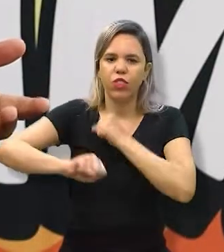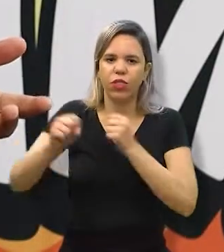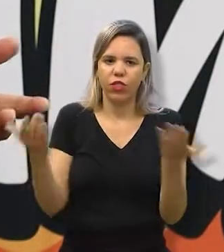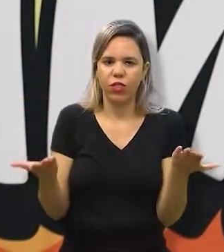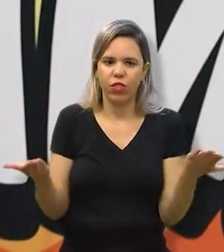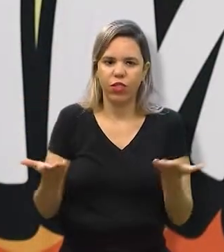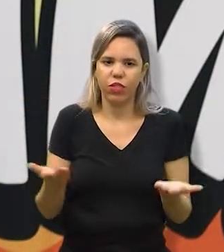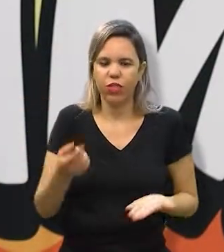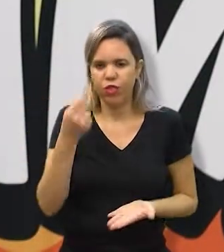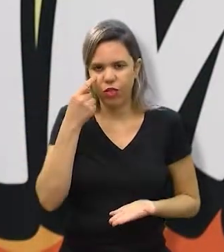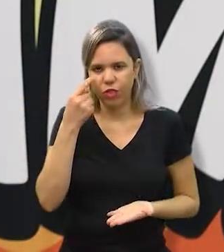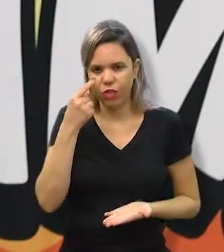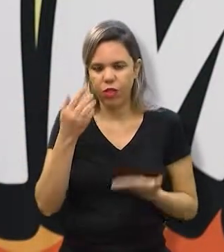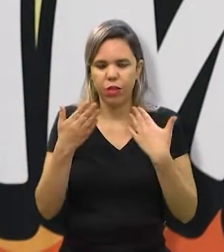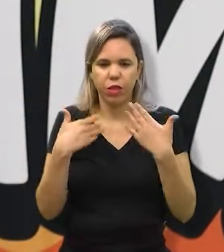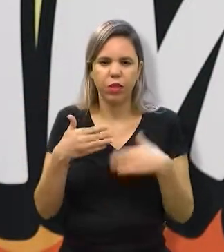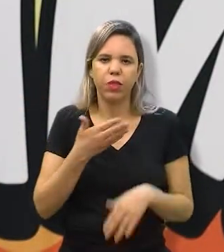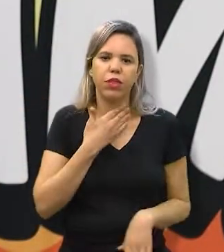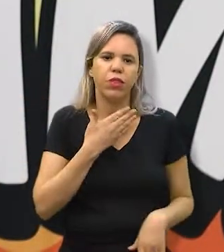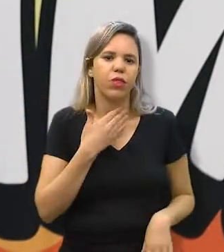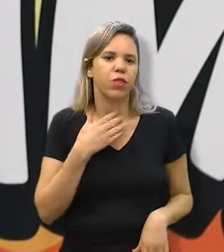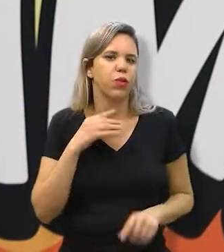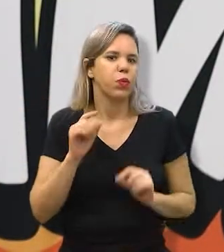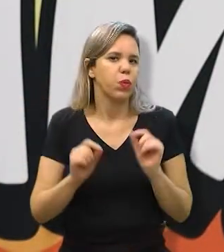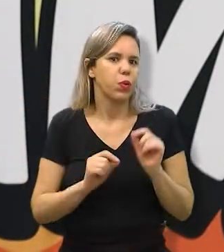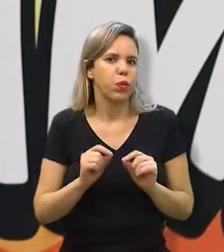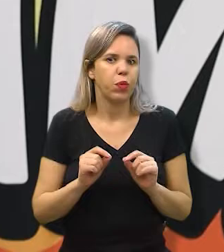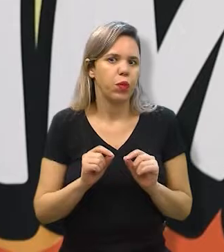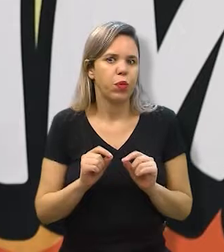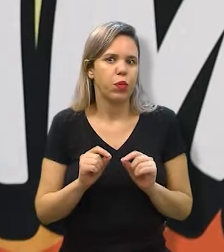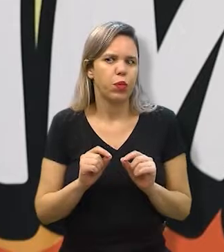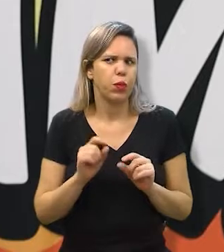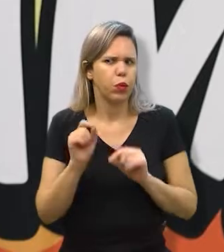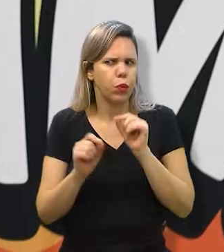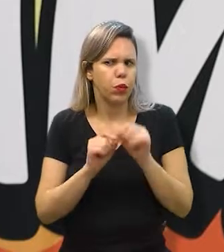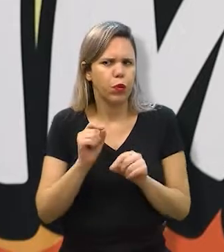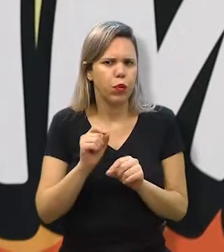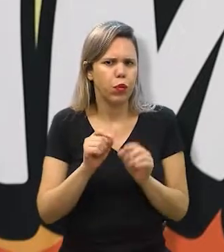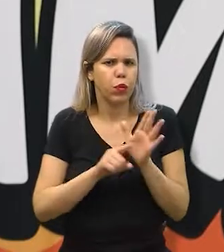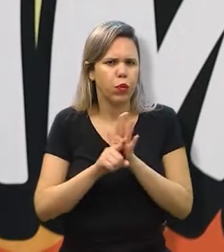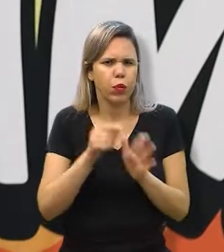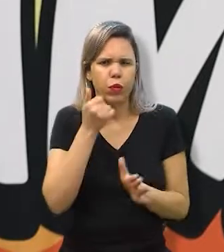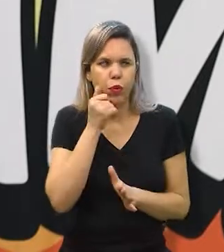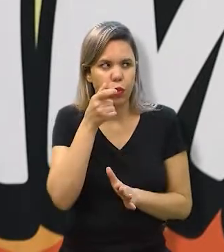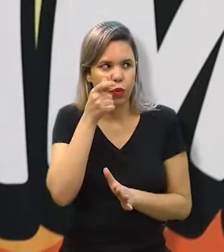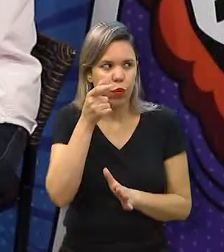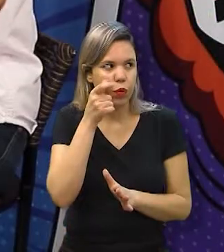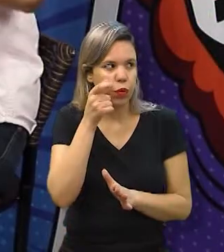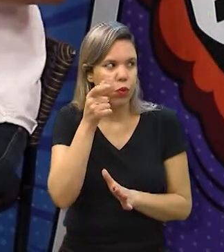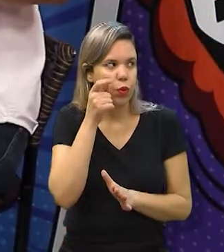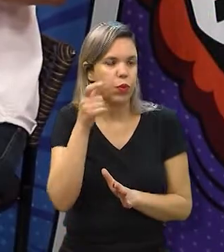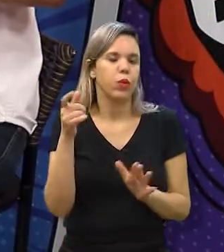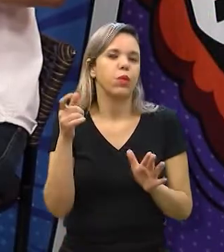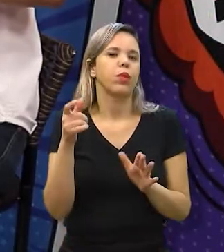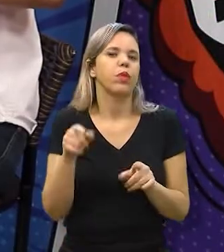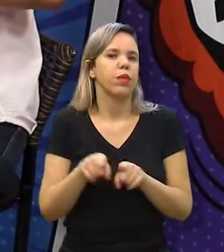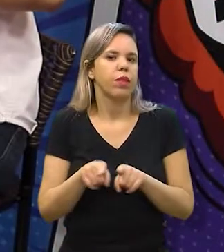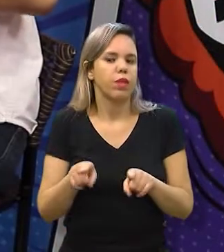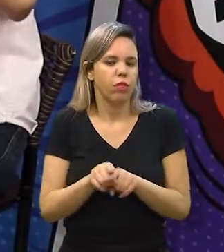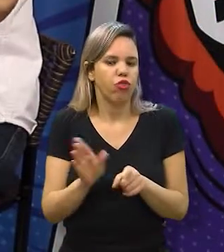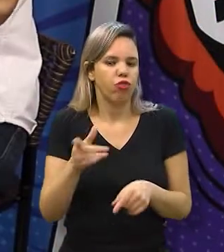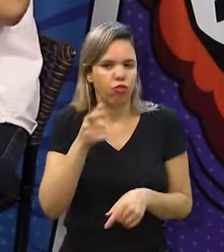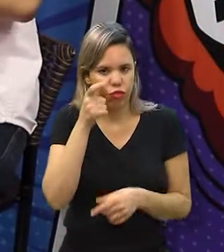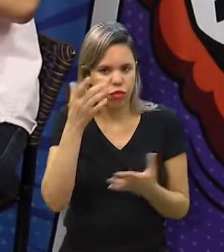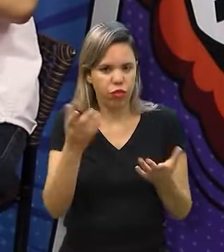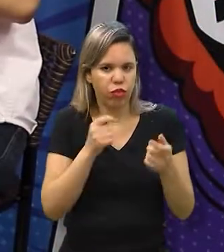Universo Épico no ar e hoje o nosso bate-papo é sobre ficção científica. Então vem com a gente, olha só, a nossa